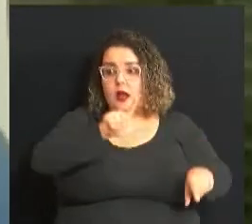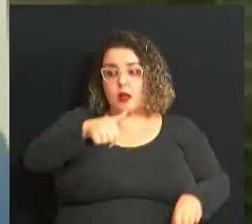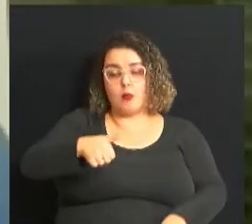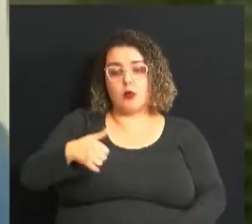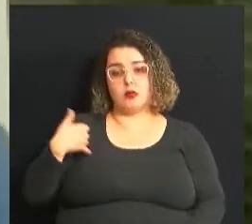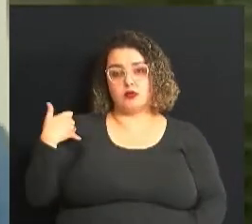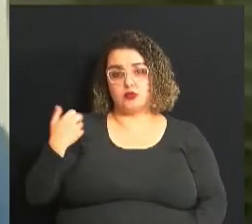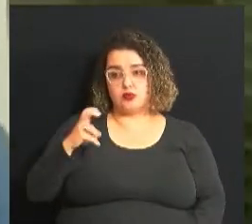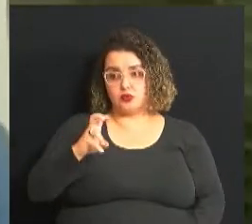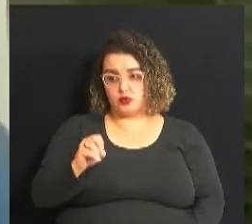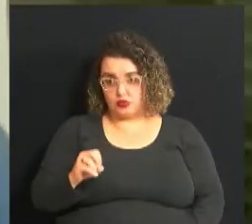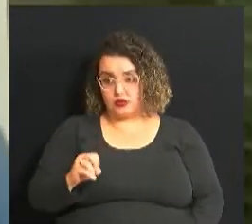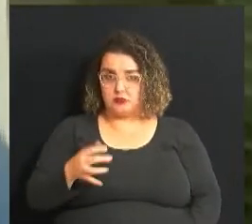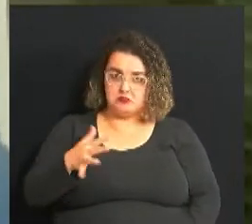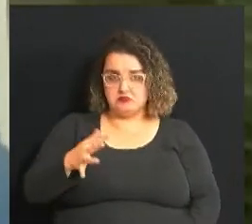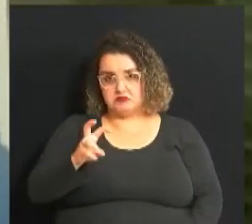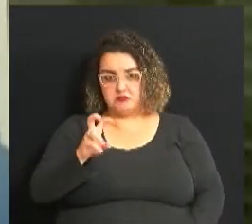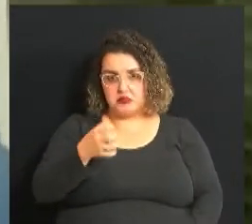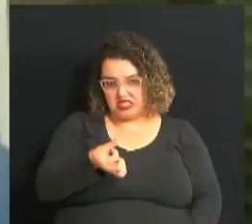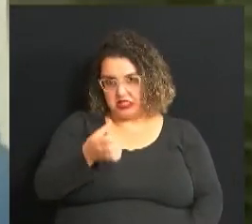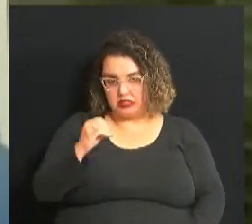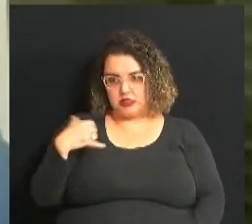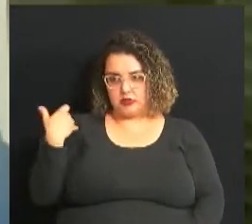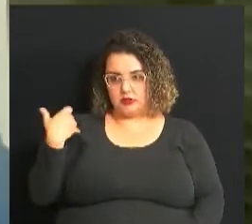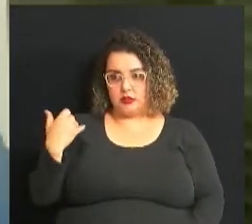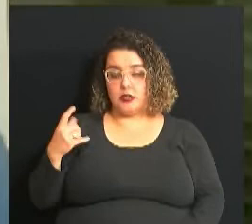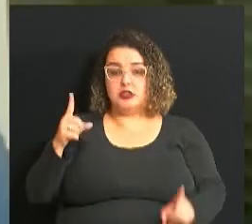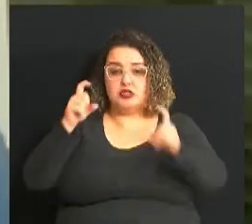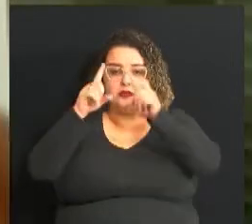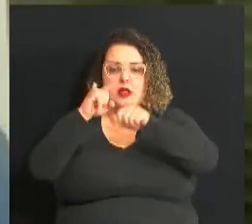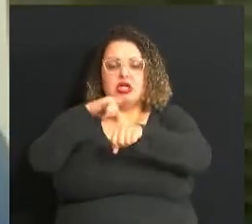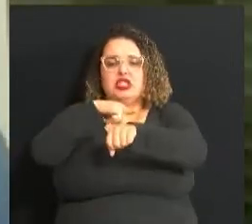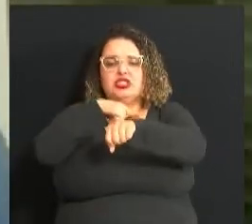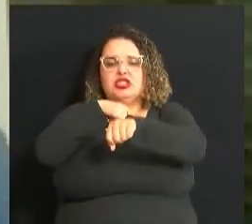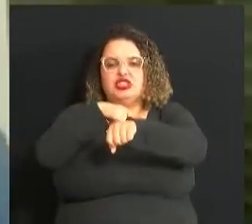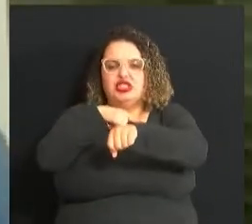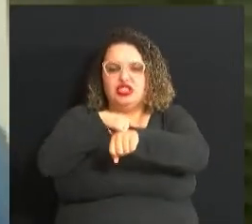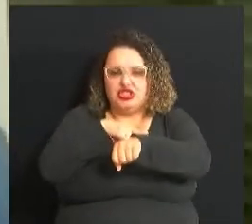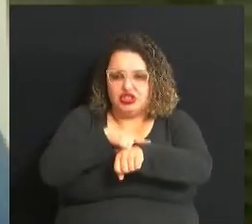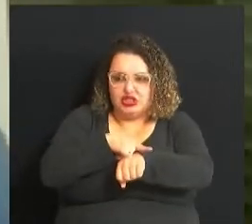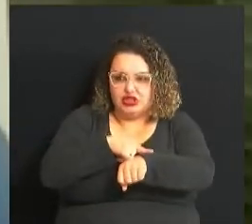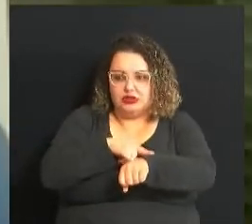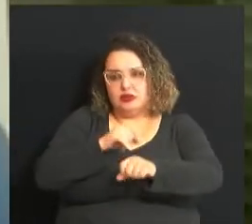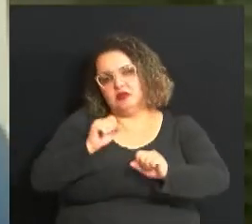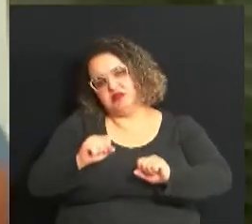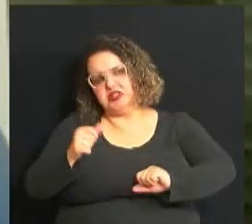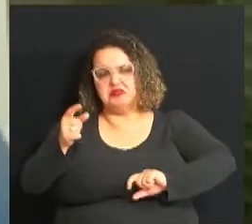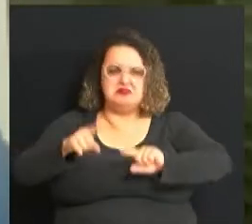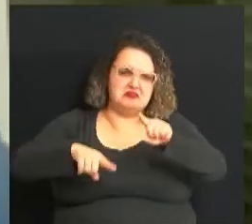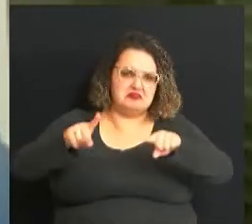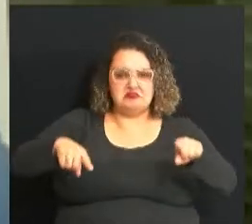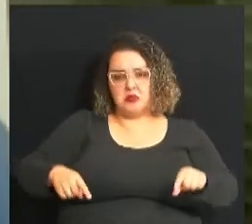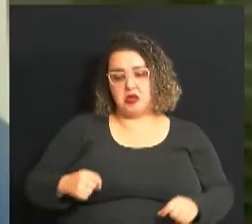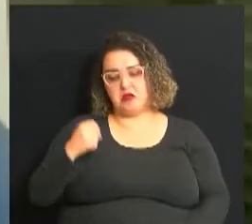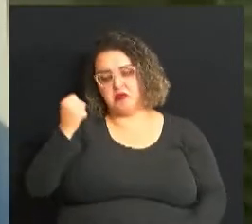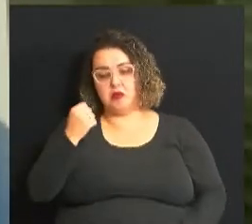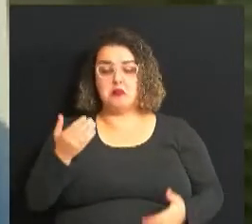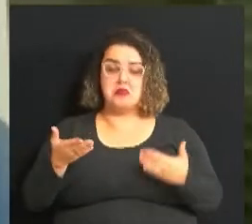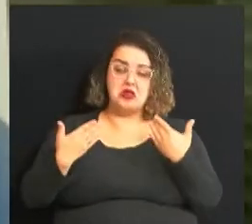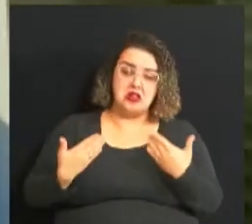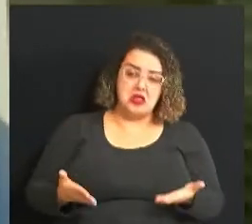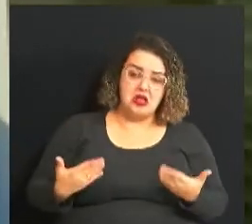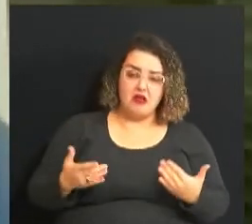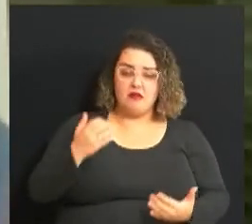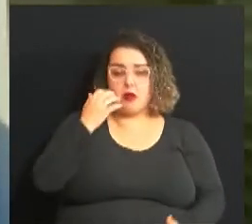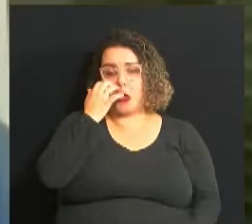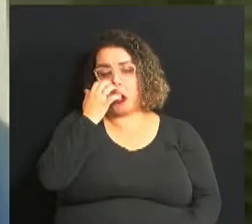60, é uma dificuldade para urinar. Essa dificuldade pode ser variável, pode ser intensa, pode ser leve, você pode